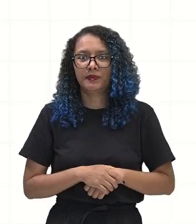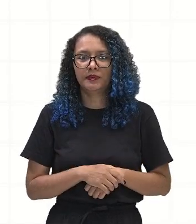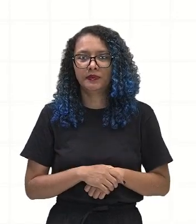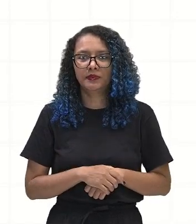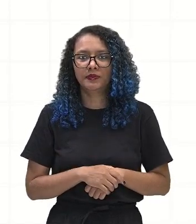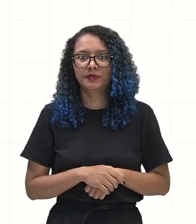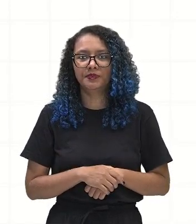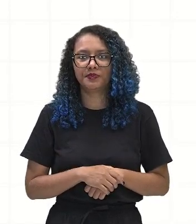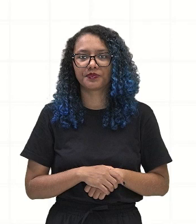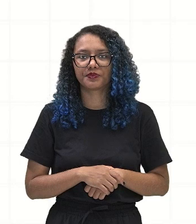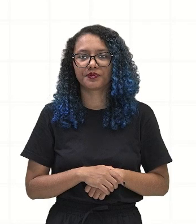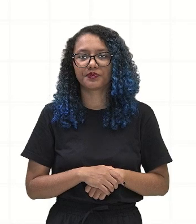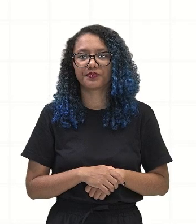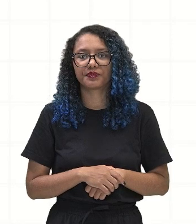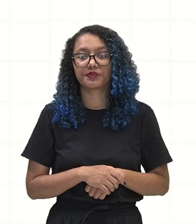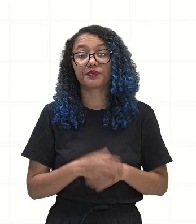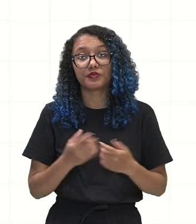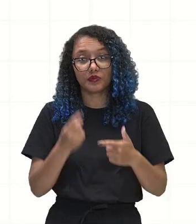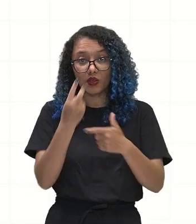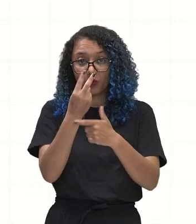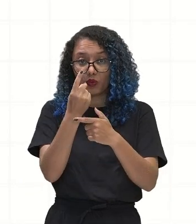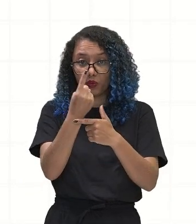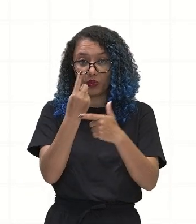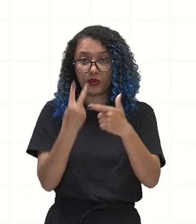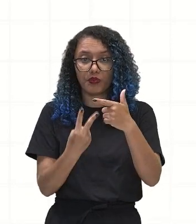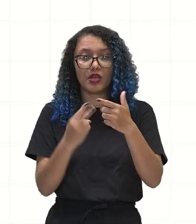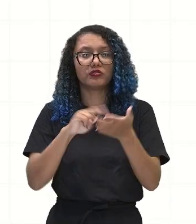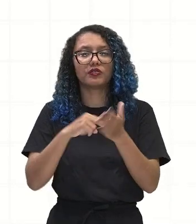E essa aqui é a fração irredutível.